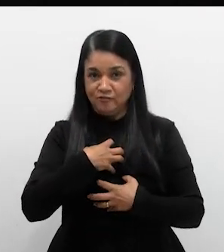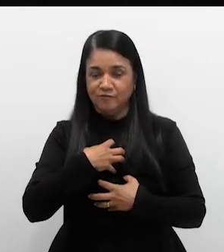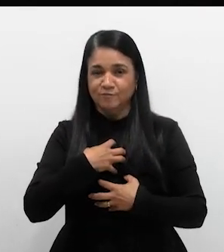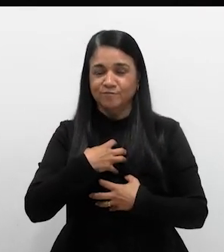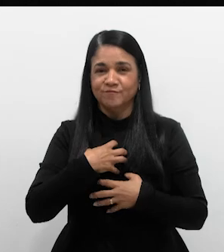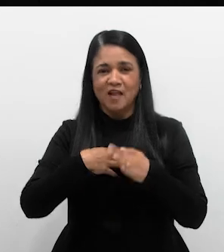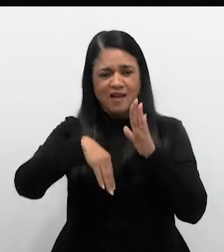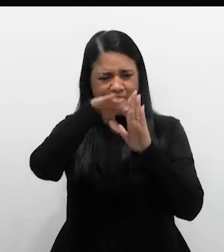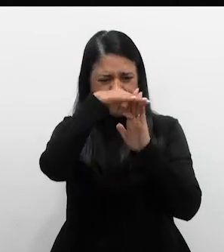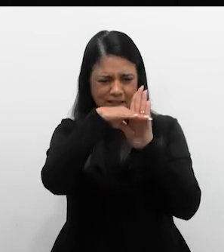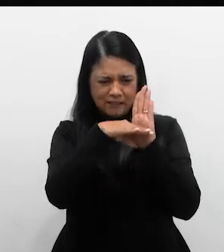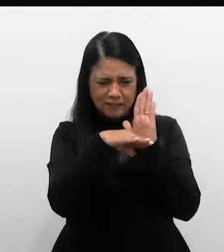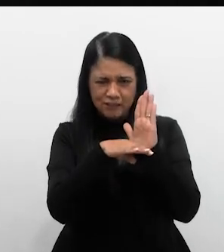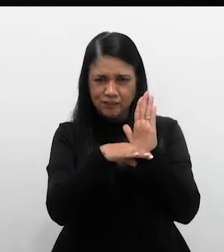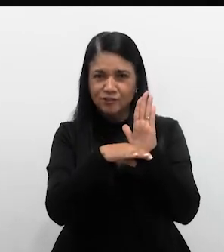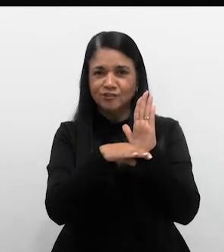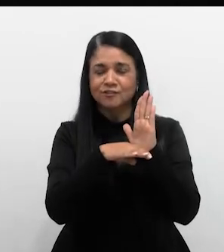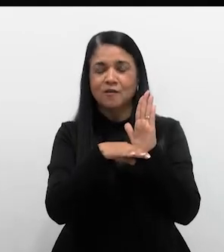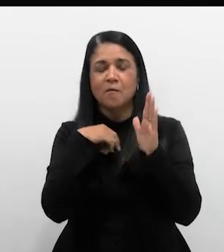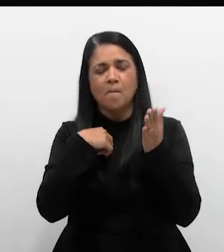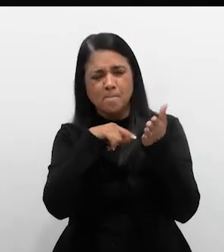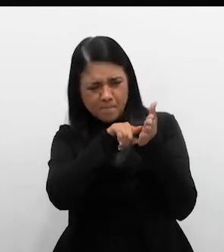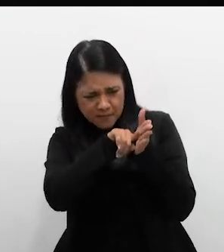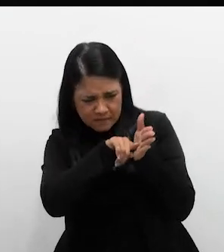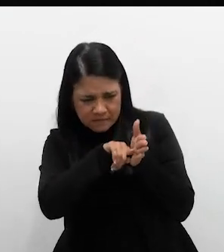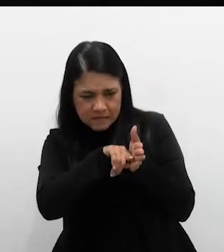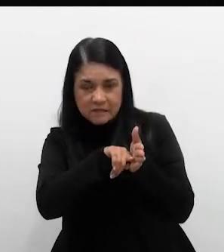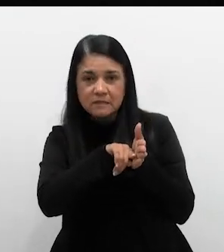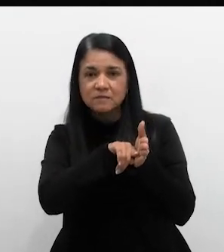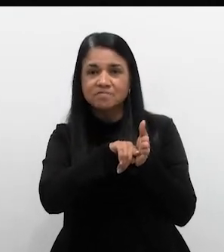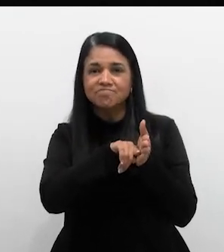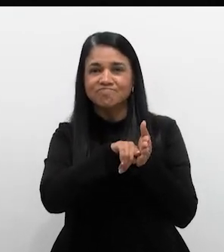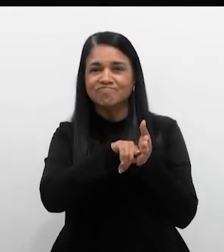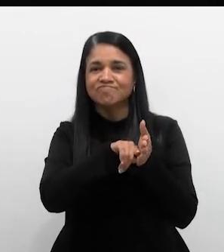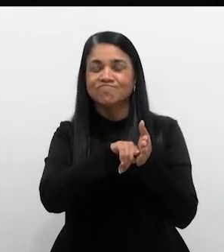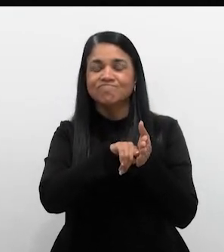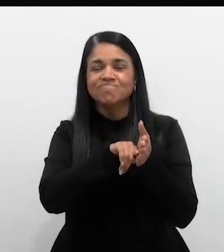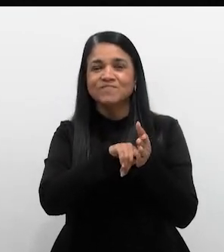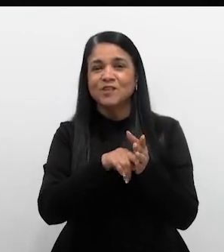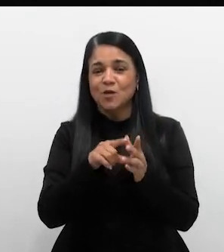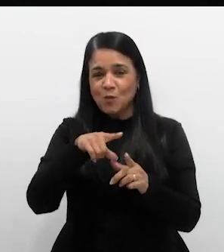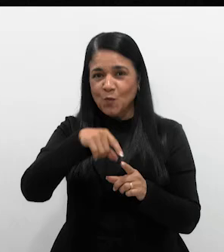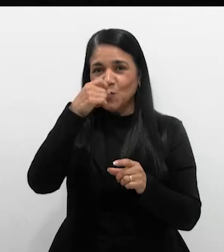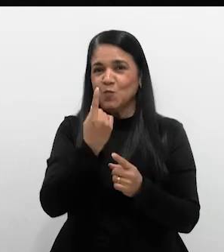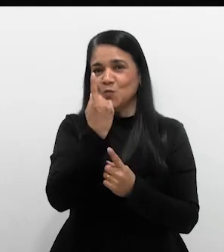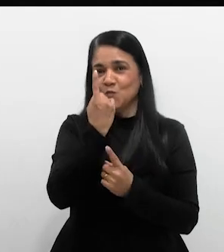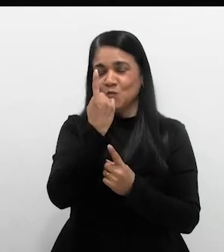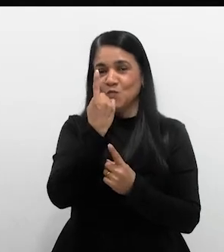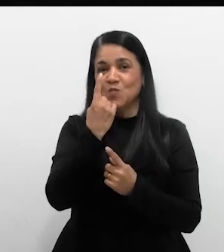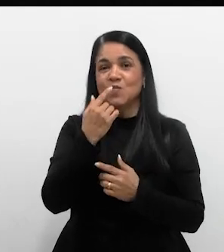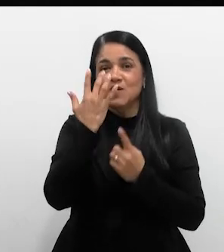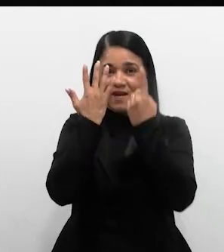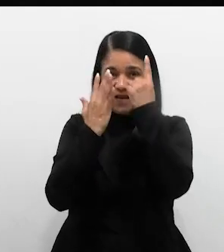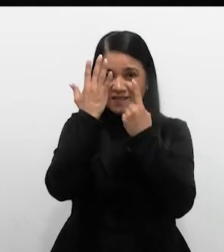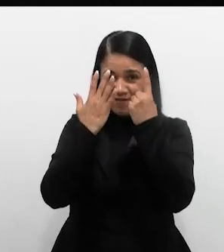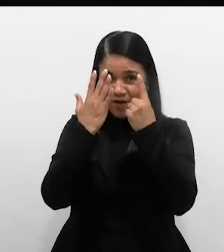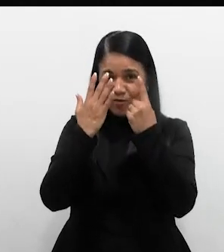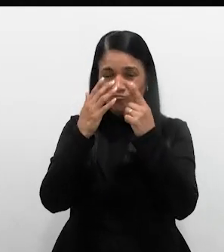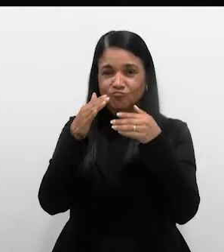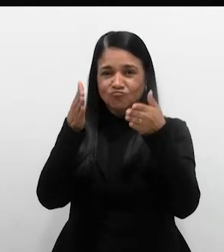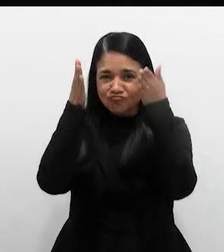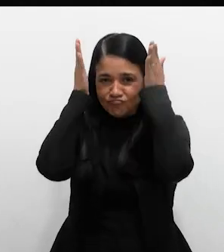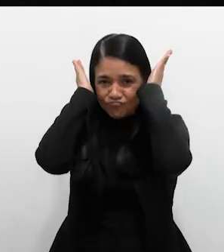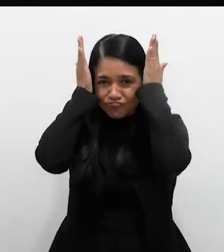aí a gente fez a lista completa de todos eles para poder pesquisar, mas sem dúvida um que me toca muito é o Carnaval do